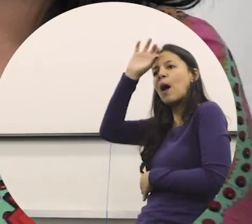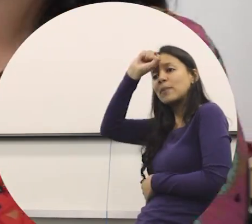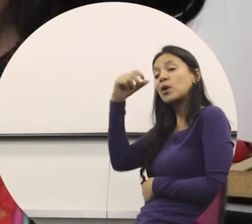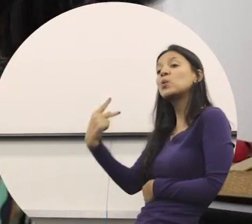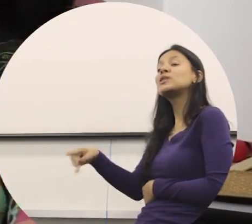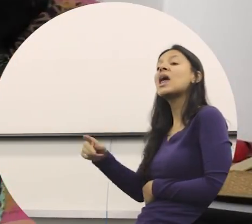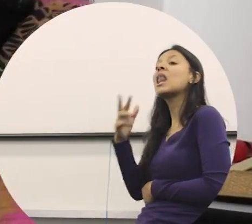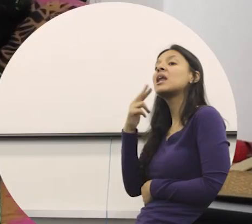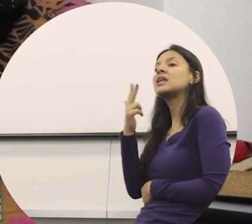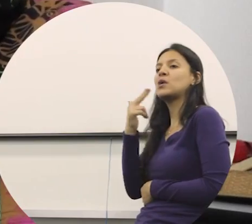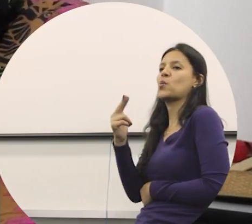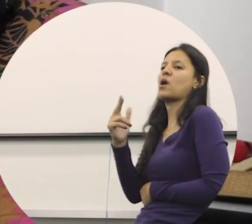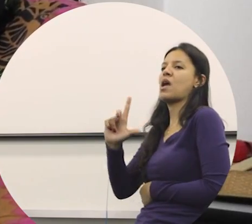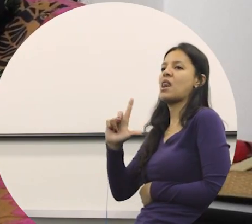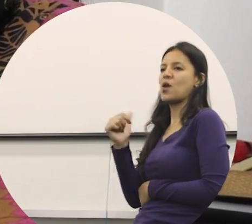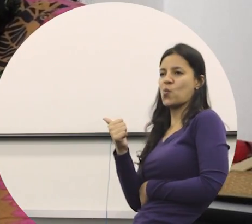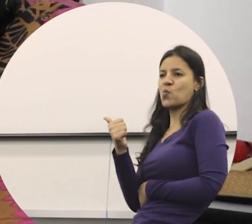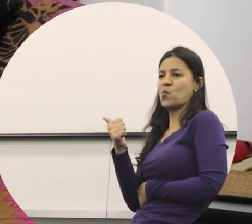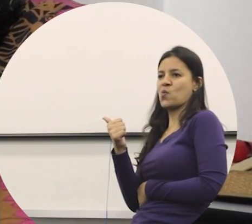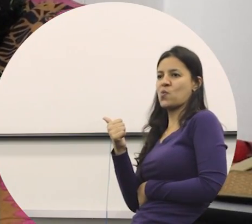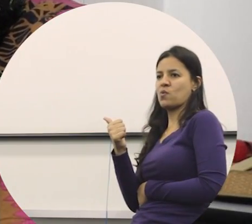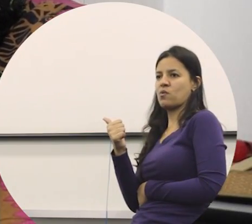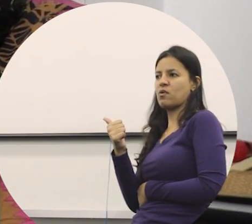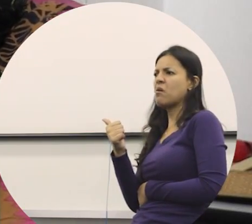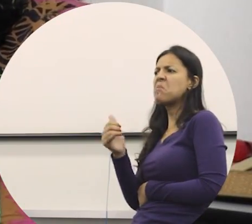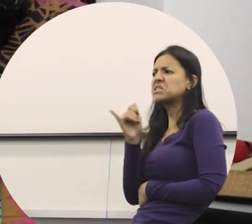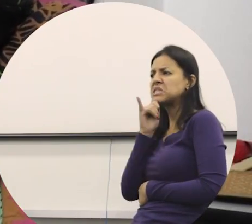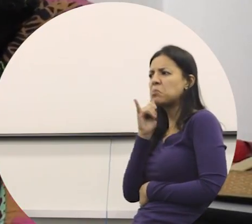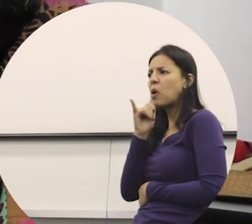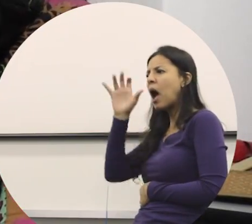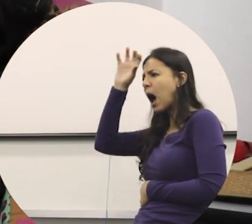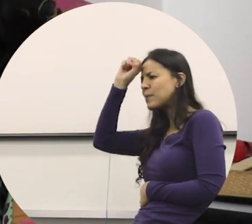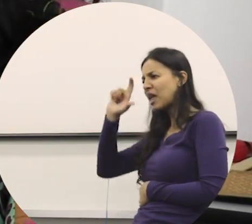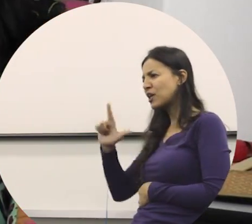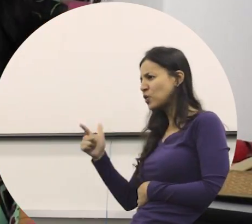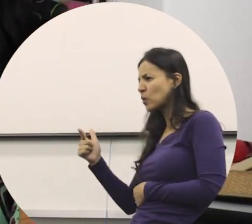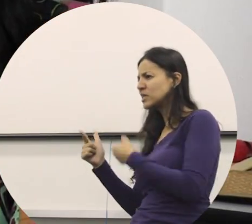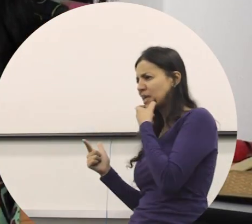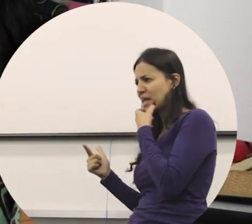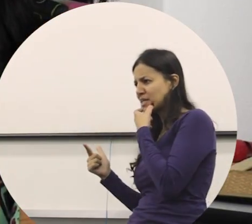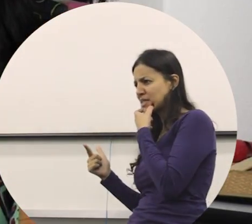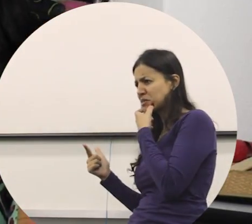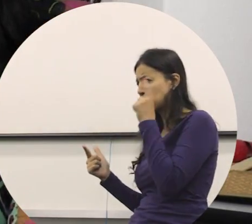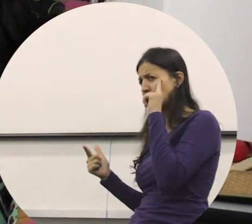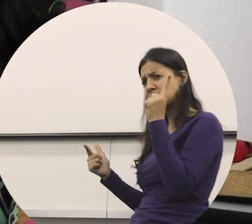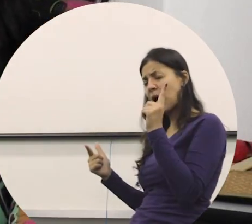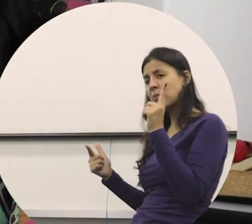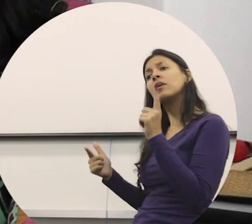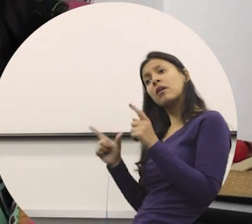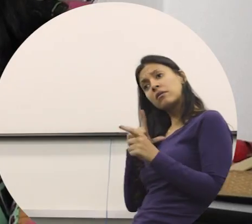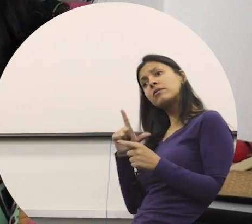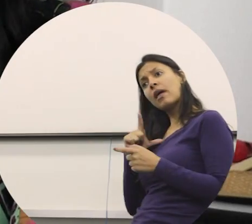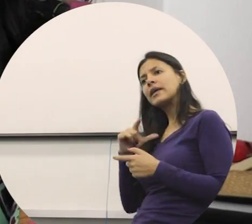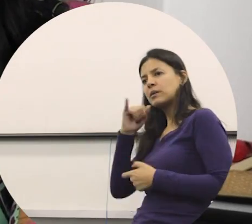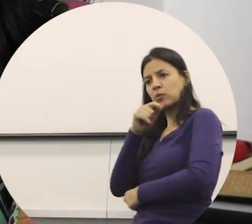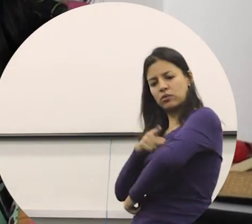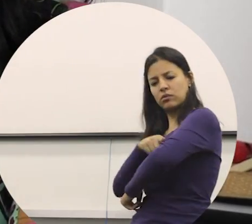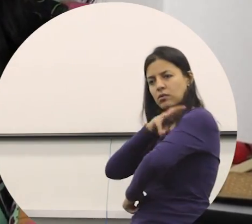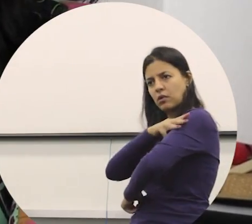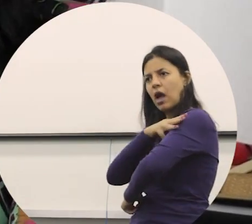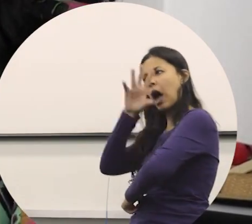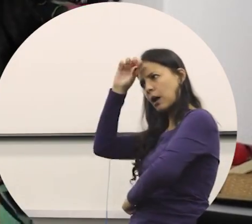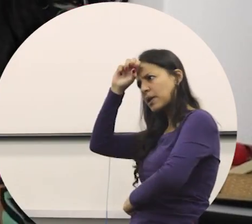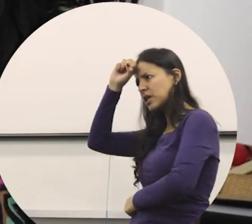que... E não saem alfabetizadas em inglês, por exemplo. Muito embora elas tenham inglês na grade de primeiro a terceiro